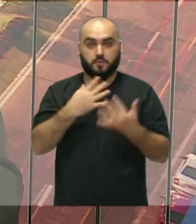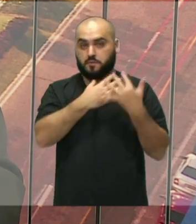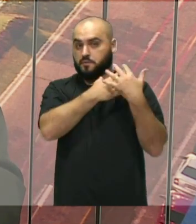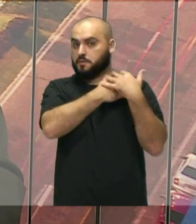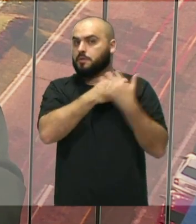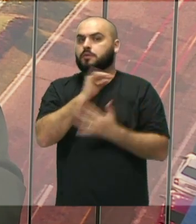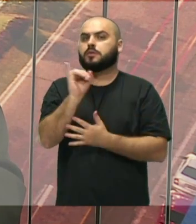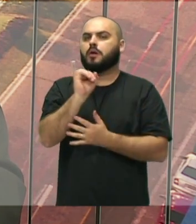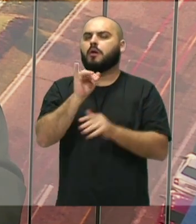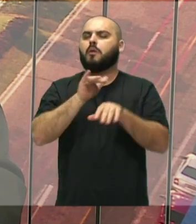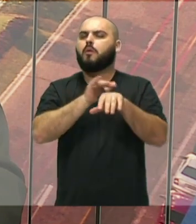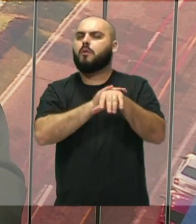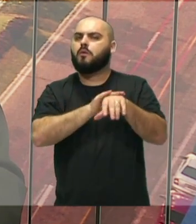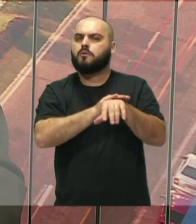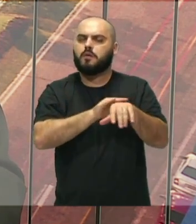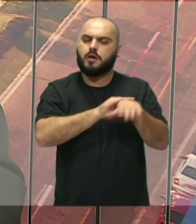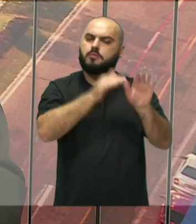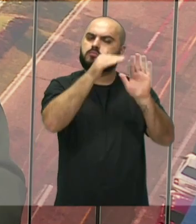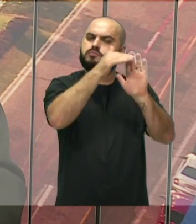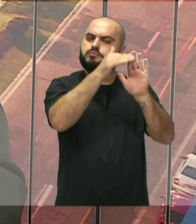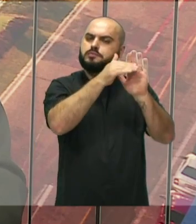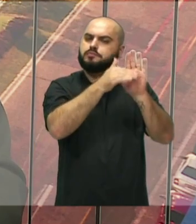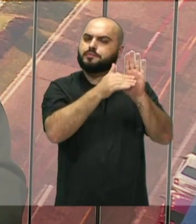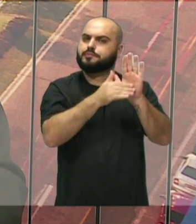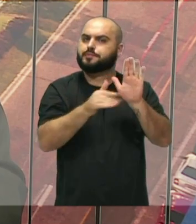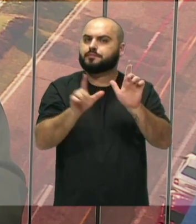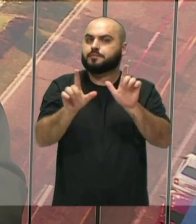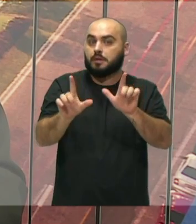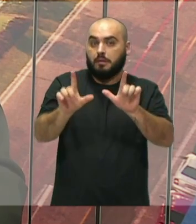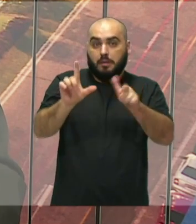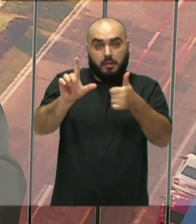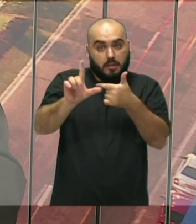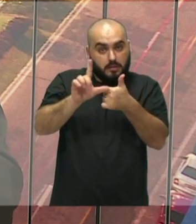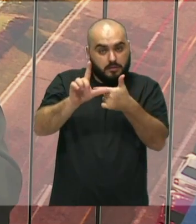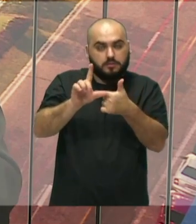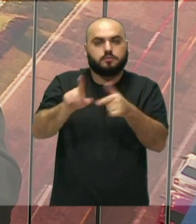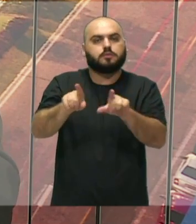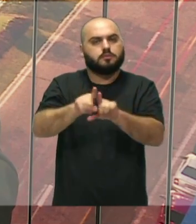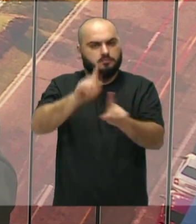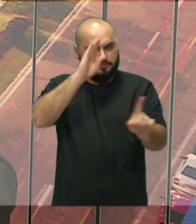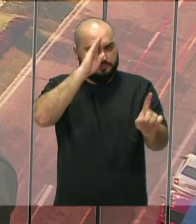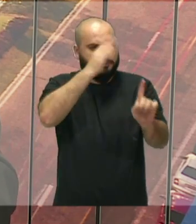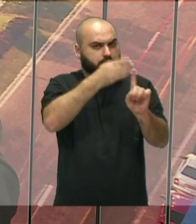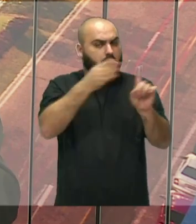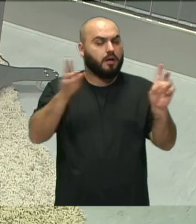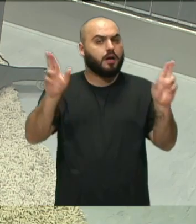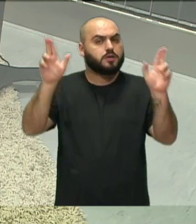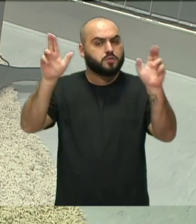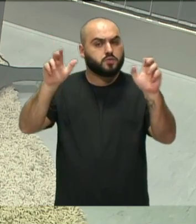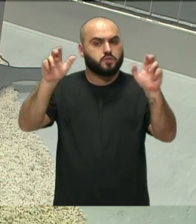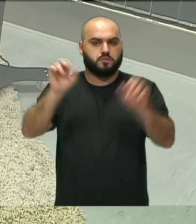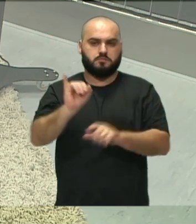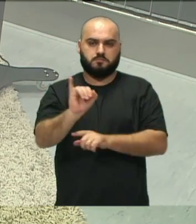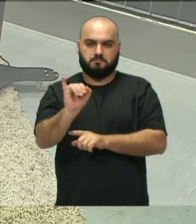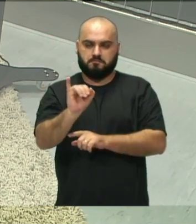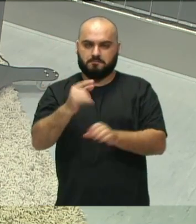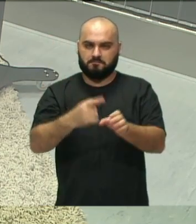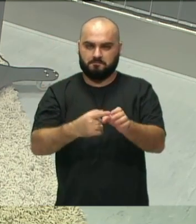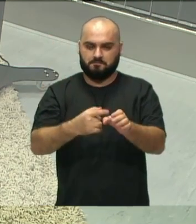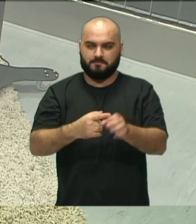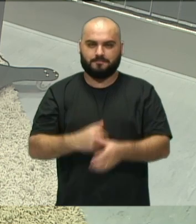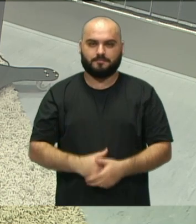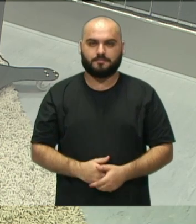falarem a respeito de suas pautas legislativas e os principais assuntos da cidade. E no programa de